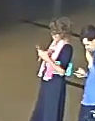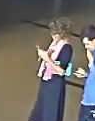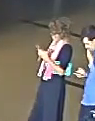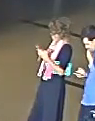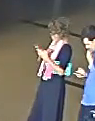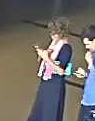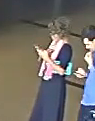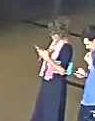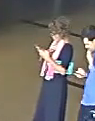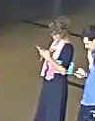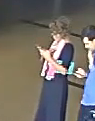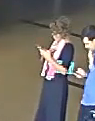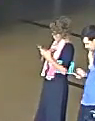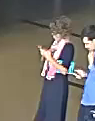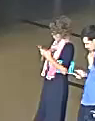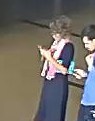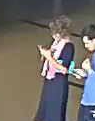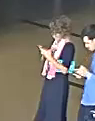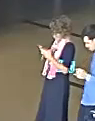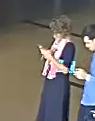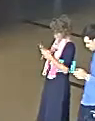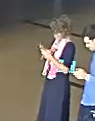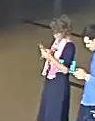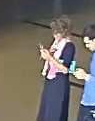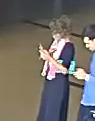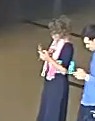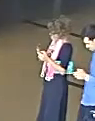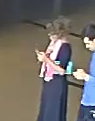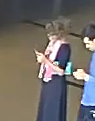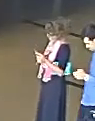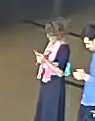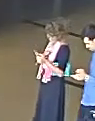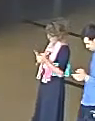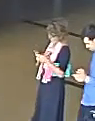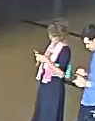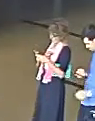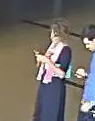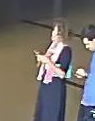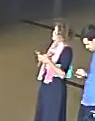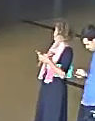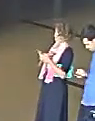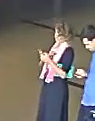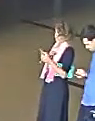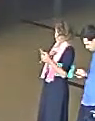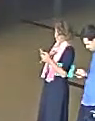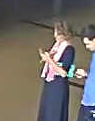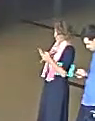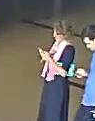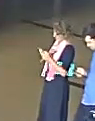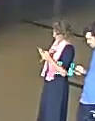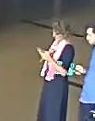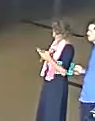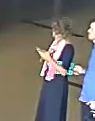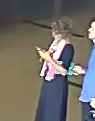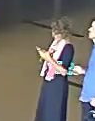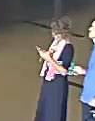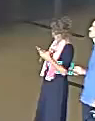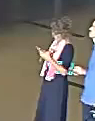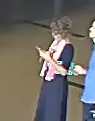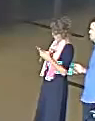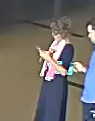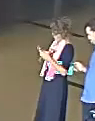roda do Daniel que ele tava sentado nela aqui lembrando que o c é pr cadeirante PR Petra é bom que ter mais primea porque o c convencional ele é só